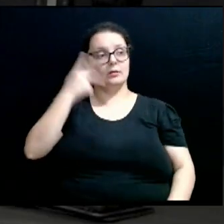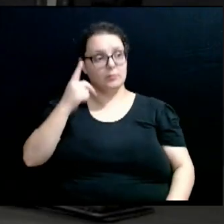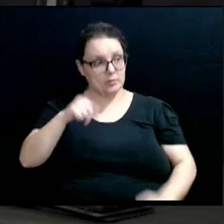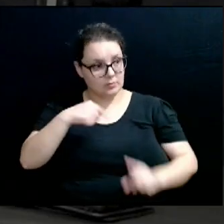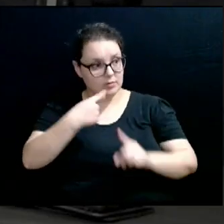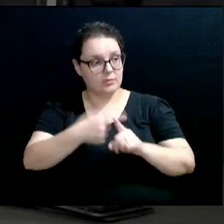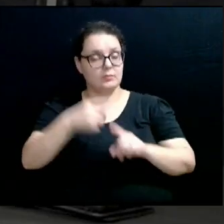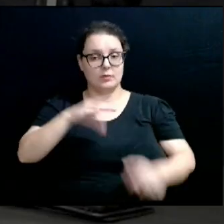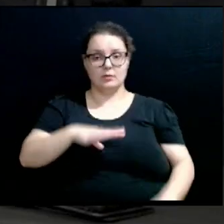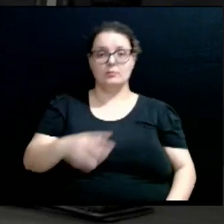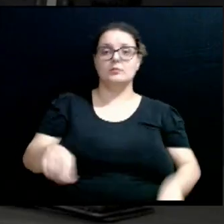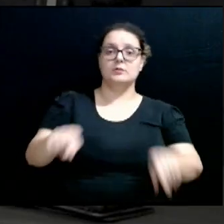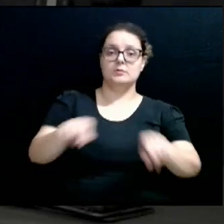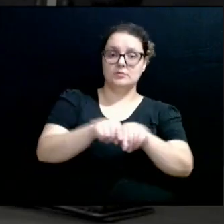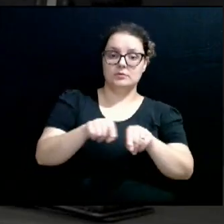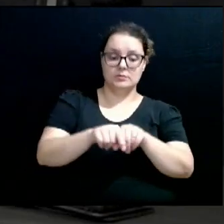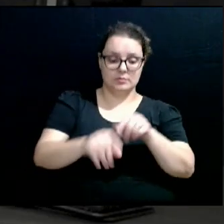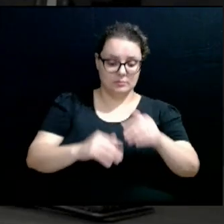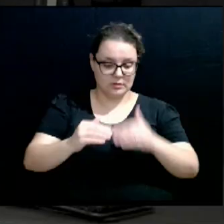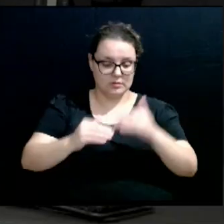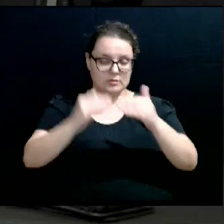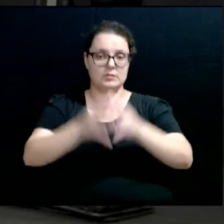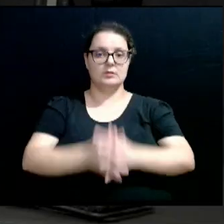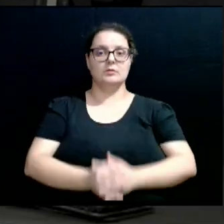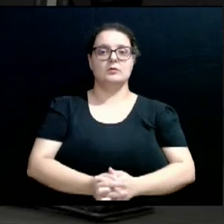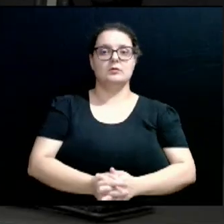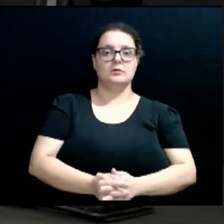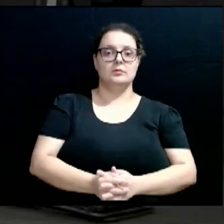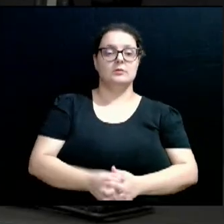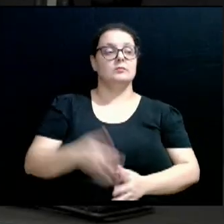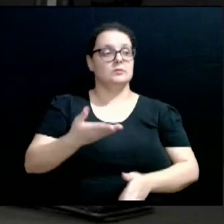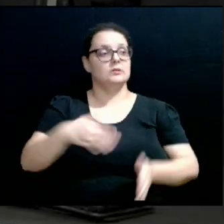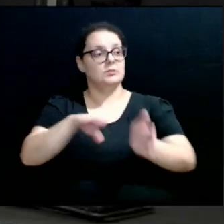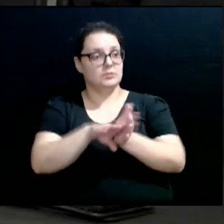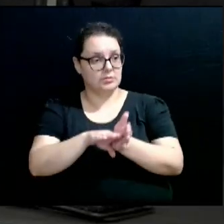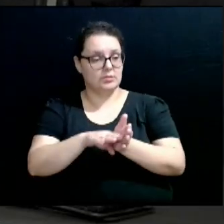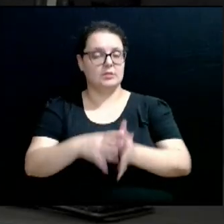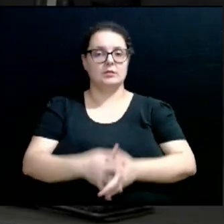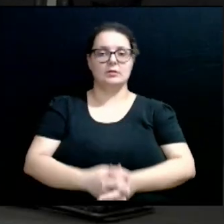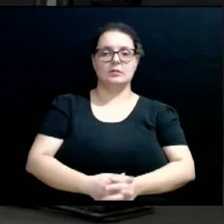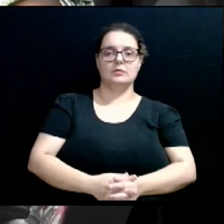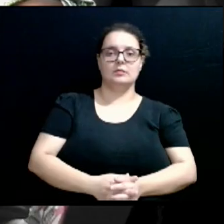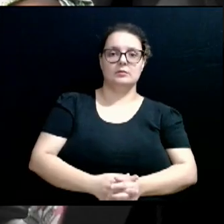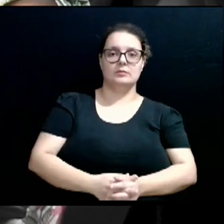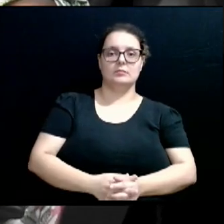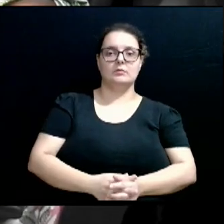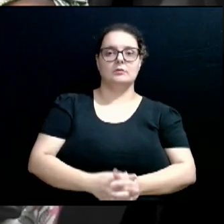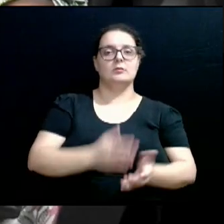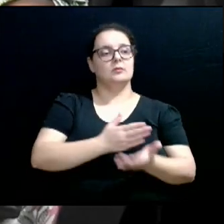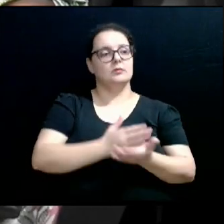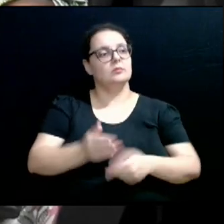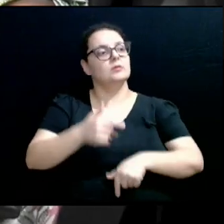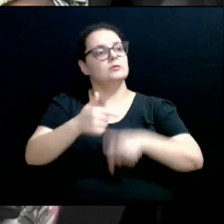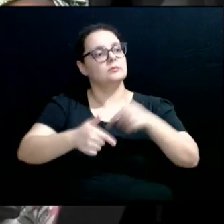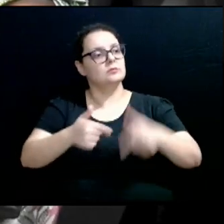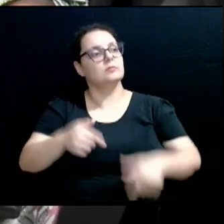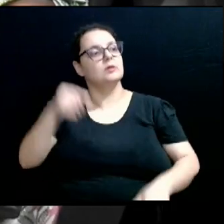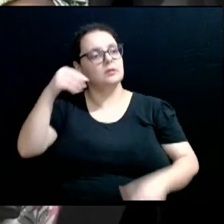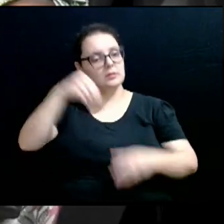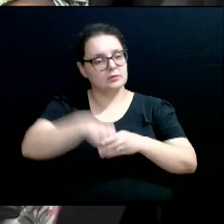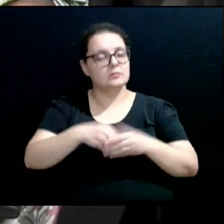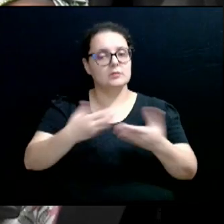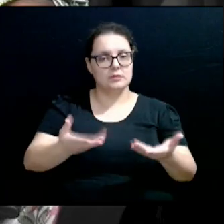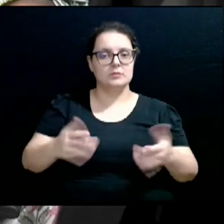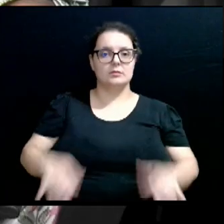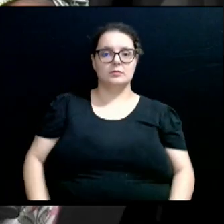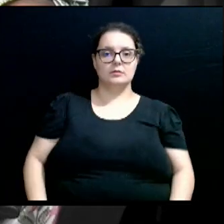também desenvolve, né? Você chega, você passa a exercer o seu trabalho ali dentro, a desempenhar suas funções,